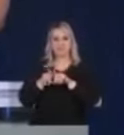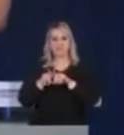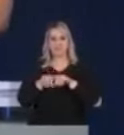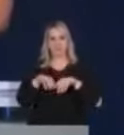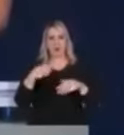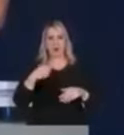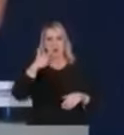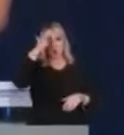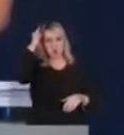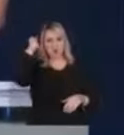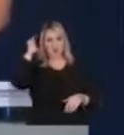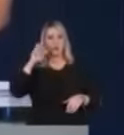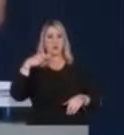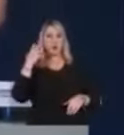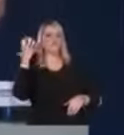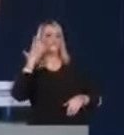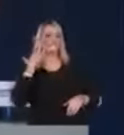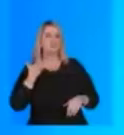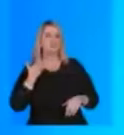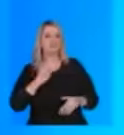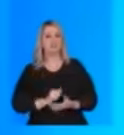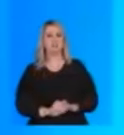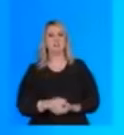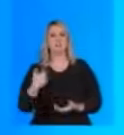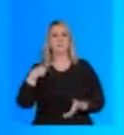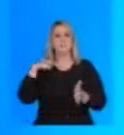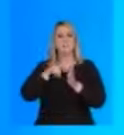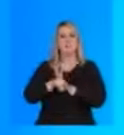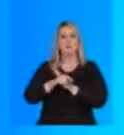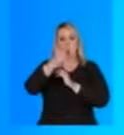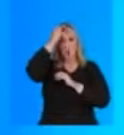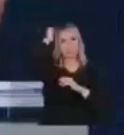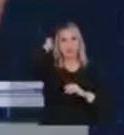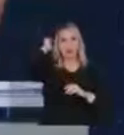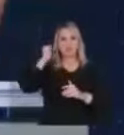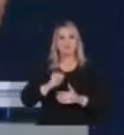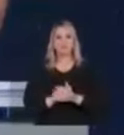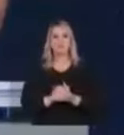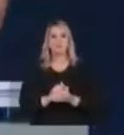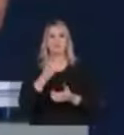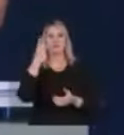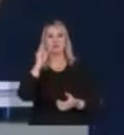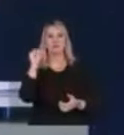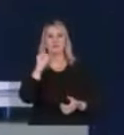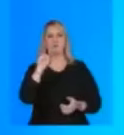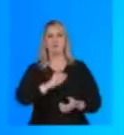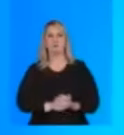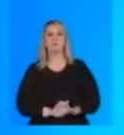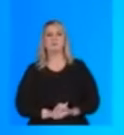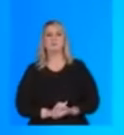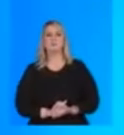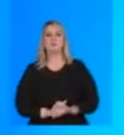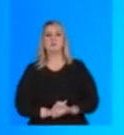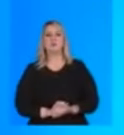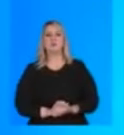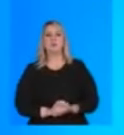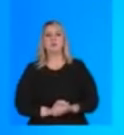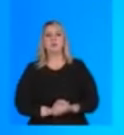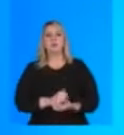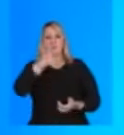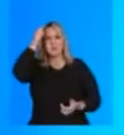Osório ou para Jandira feg eu quero perguntar pro Osório Então o senhor tem 30 segundos Muito obrigado